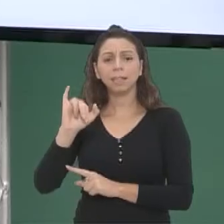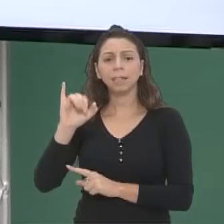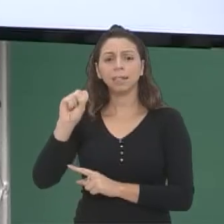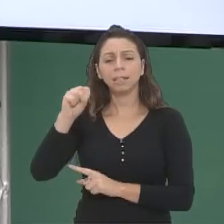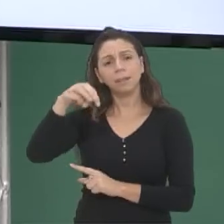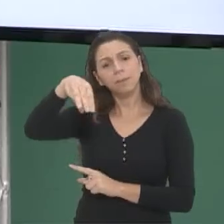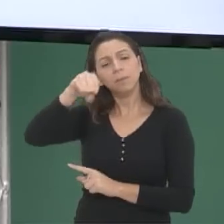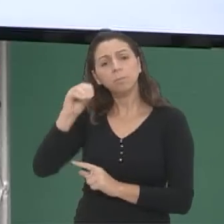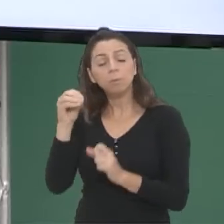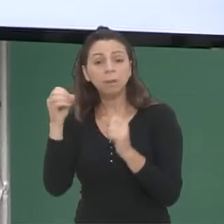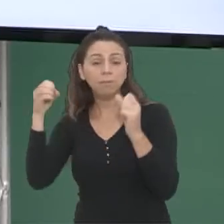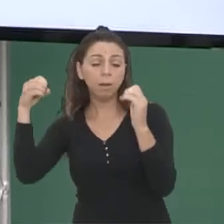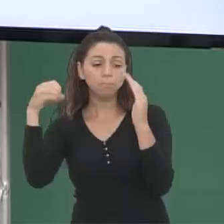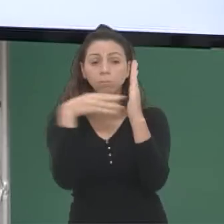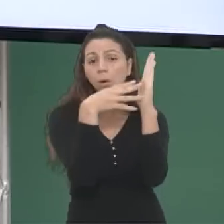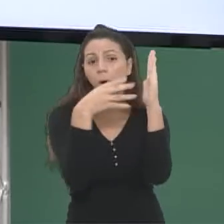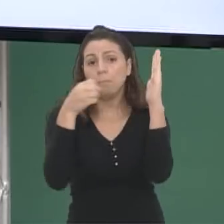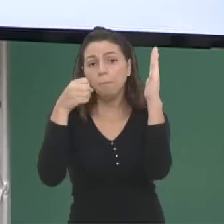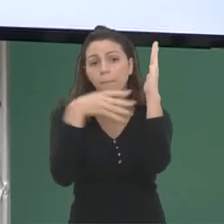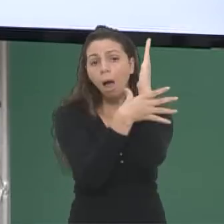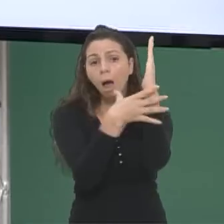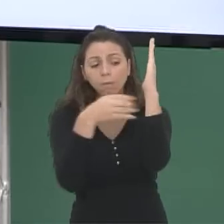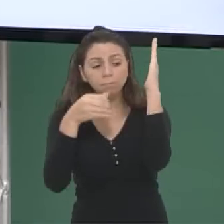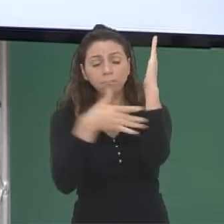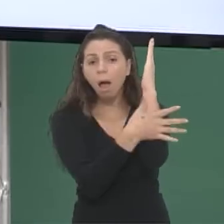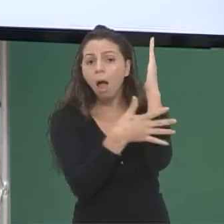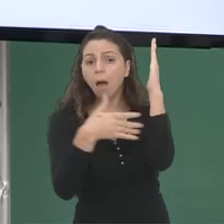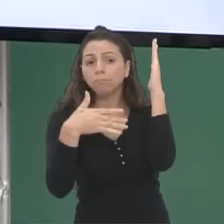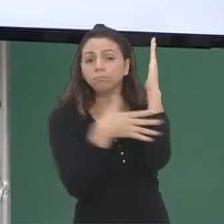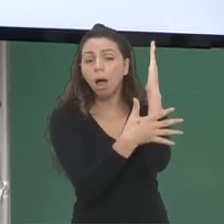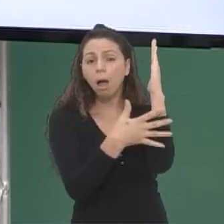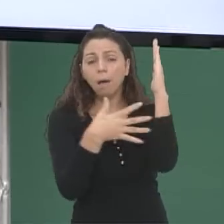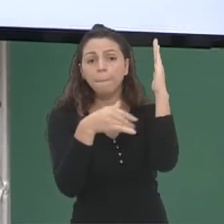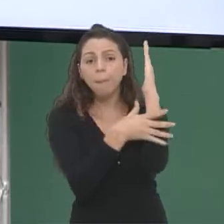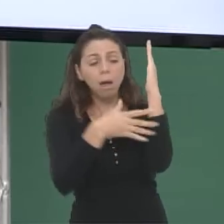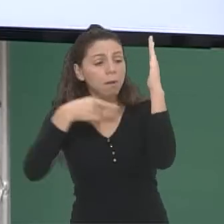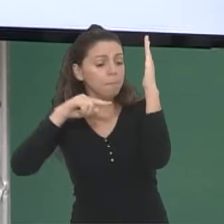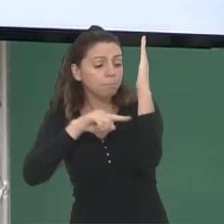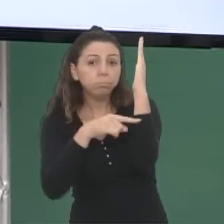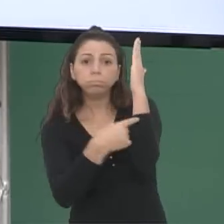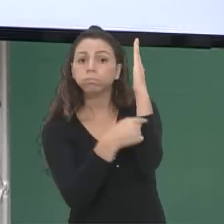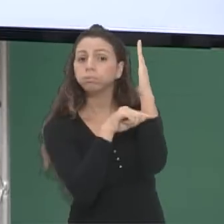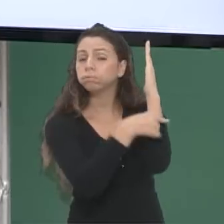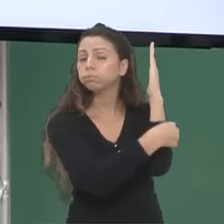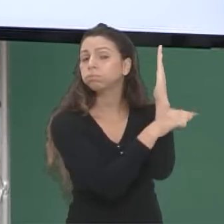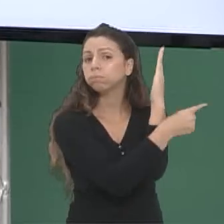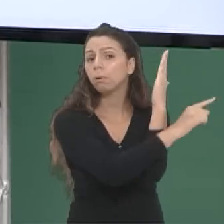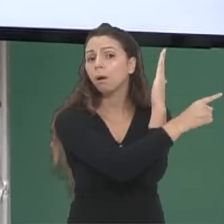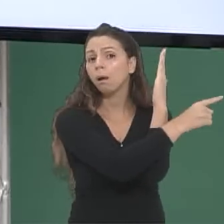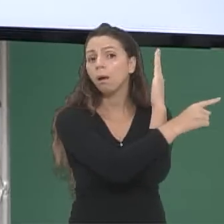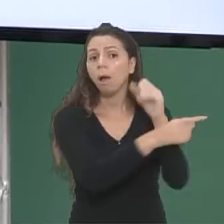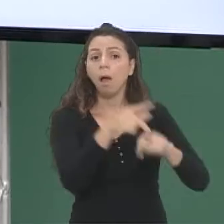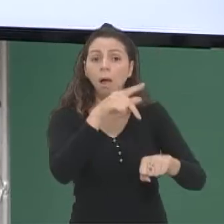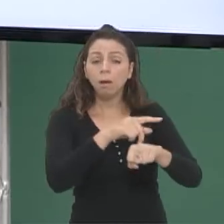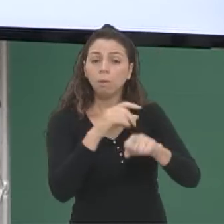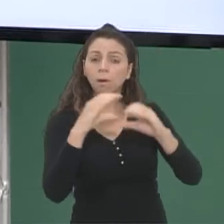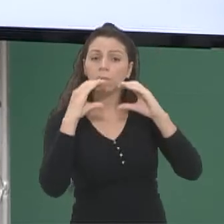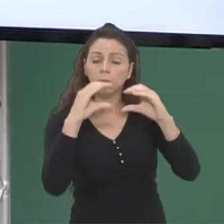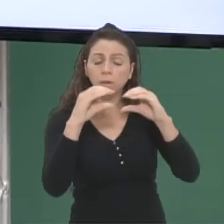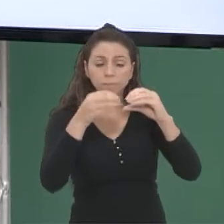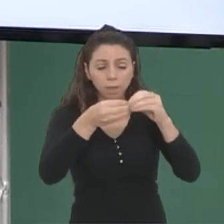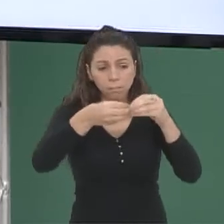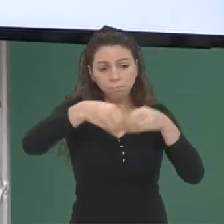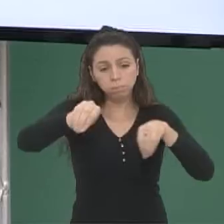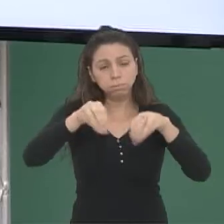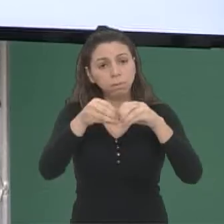bater, vai, como o ditado diz, furar esta rocha, vai fragmentar essa rocha em pedaços